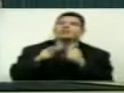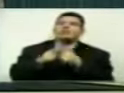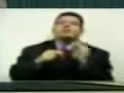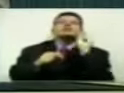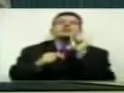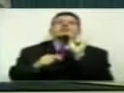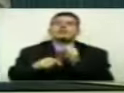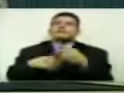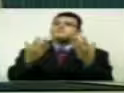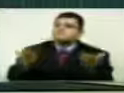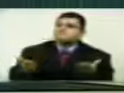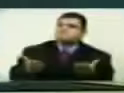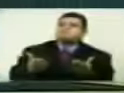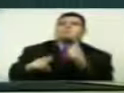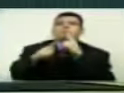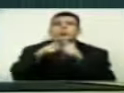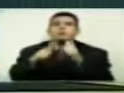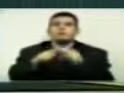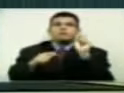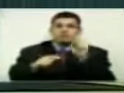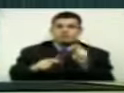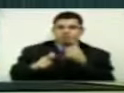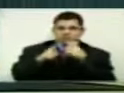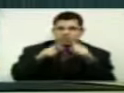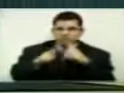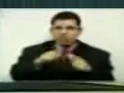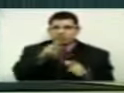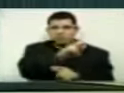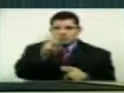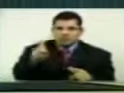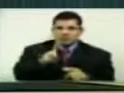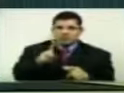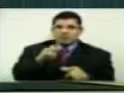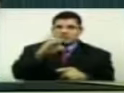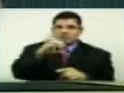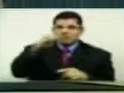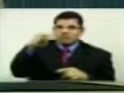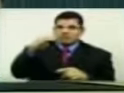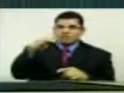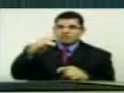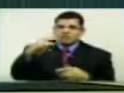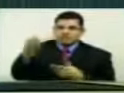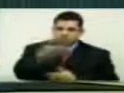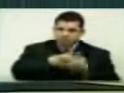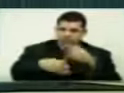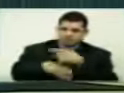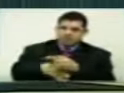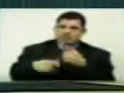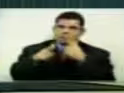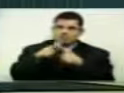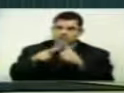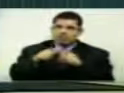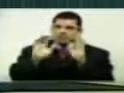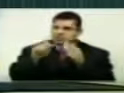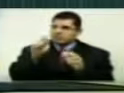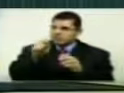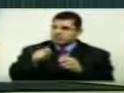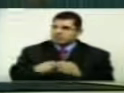está resolvido? Está resolvido o problema do prefeito e da canalha que cerca ele. Esse está